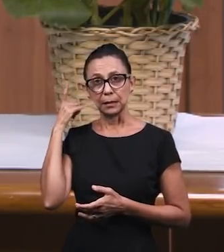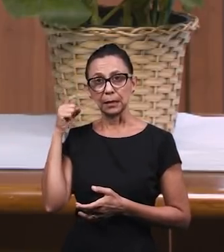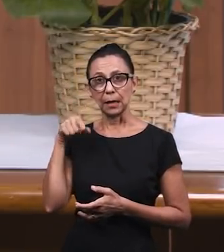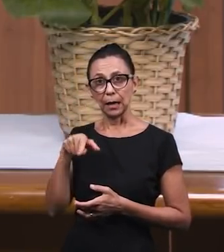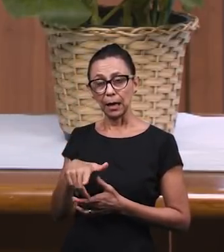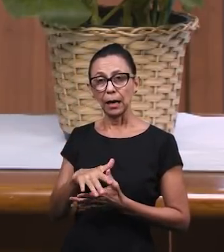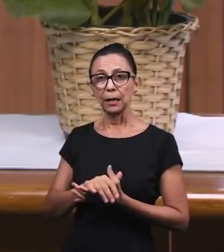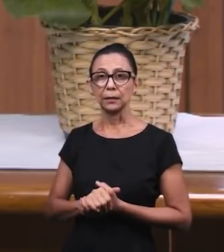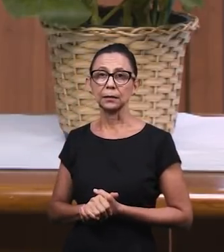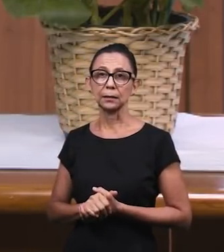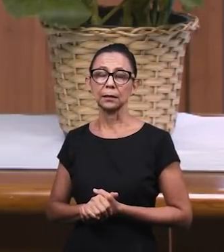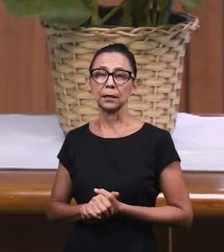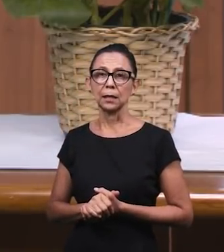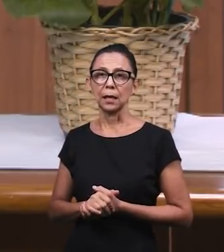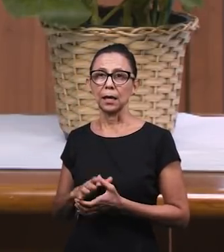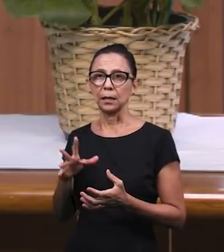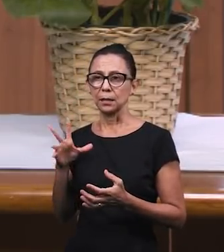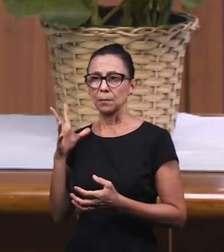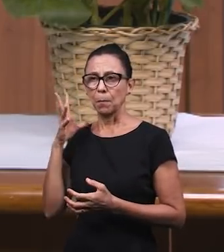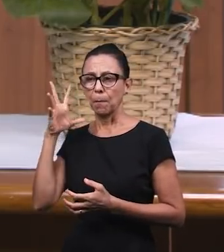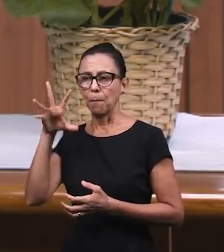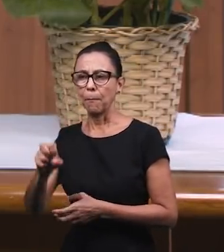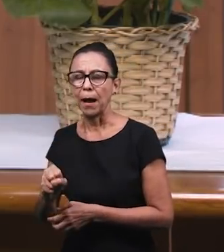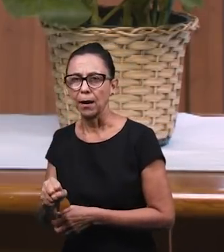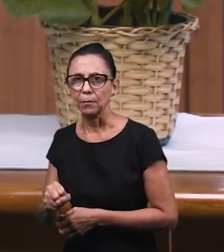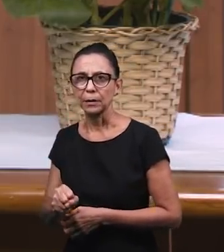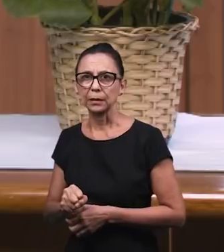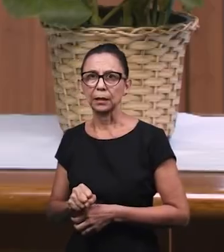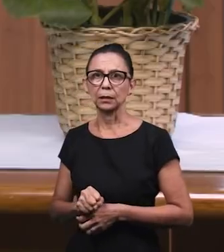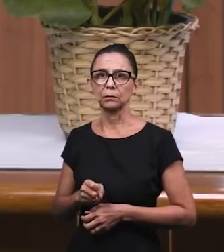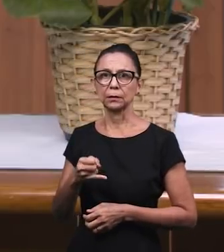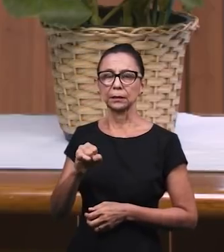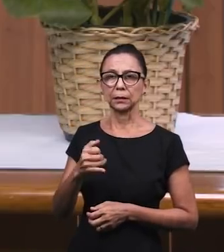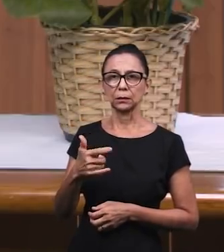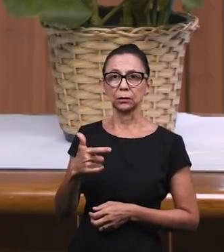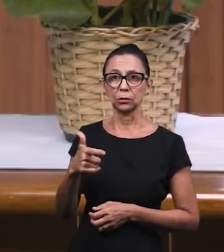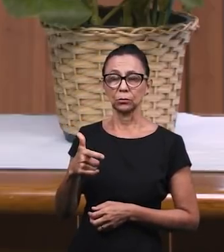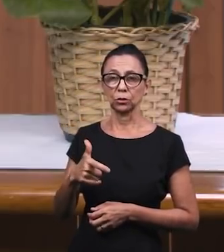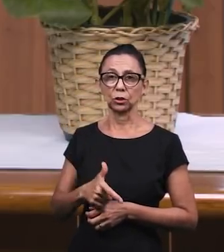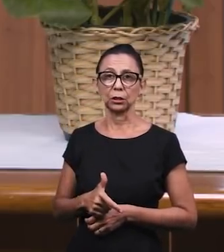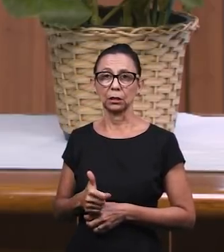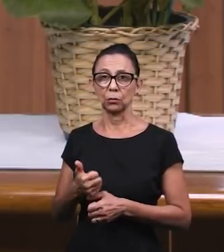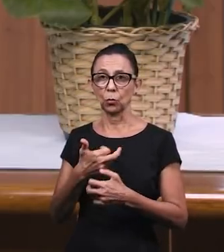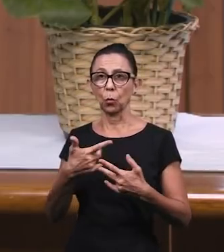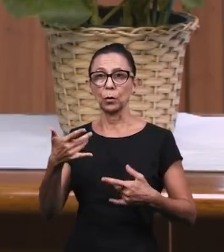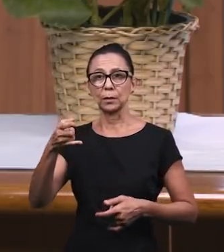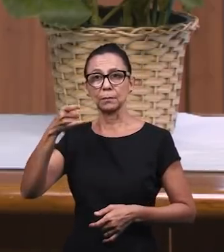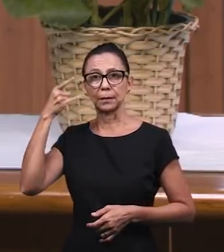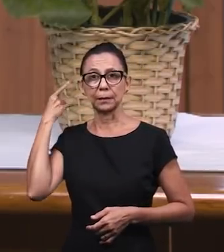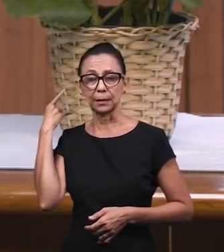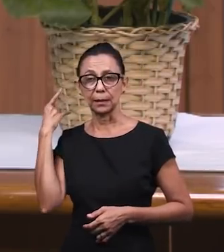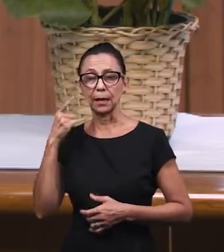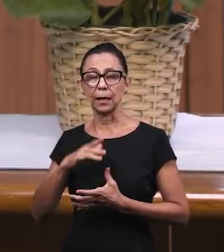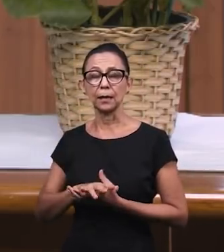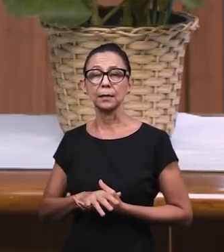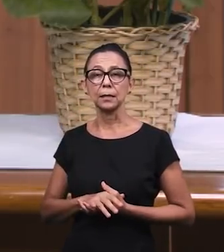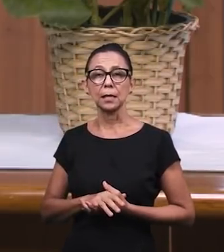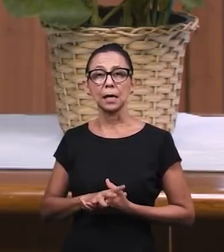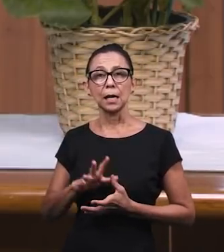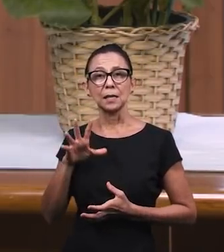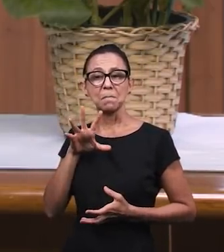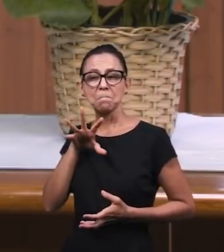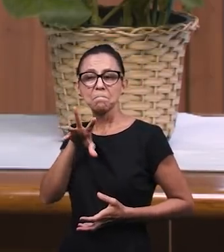os filhos eram levados escravos. Quando não tinha terra, filhos, a pessoa ficava escrava. A